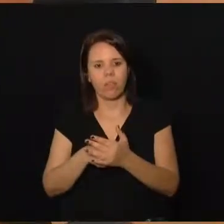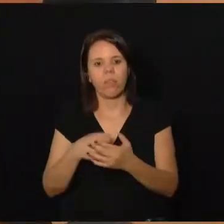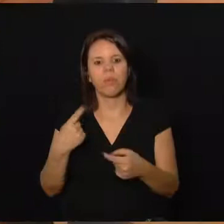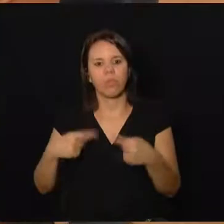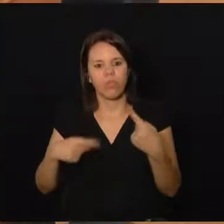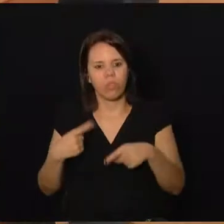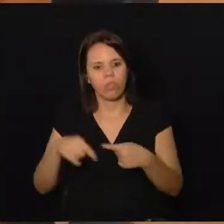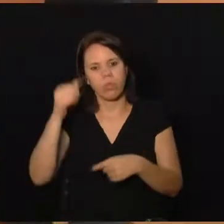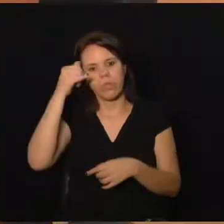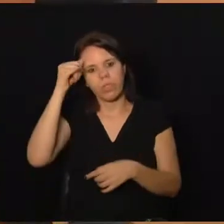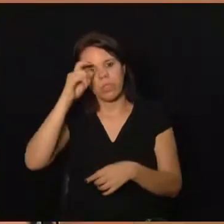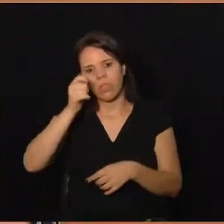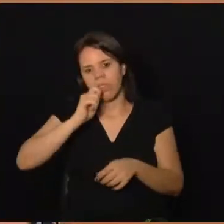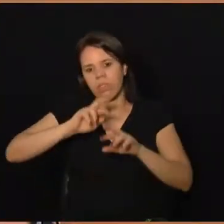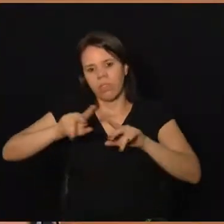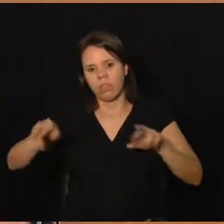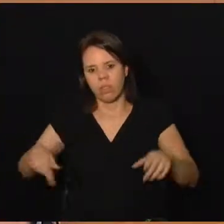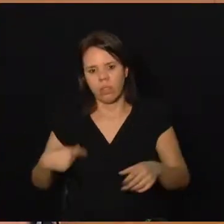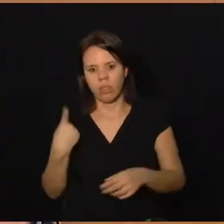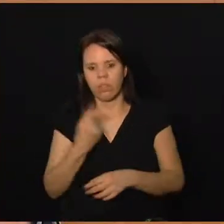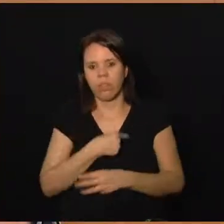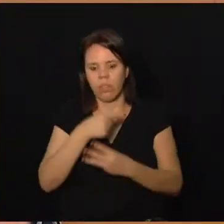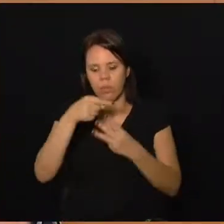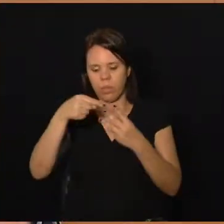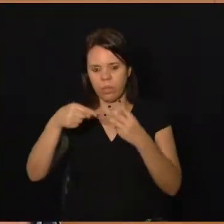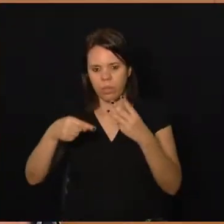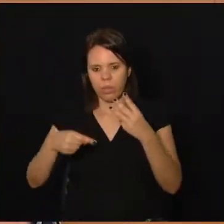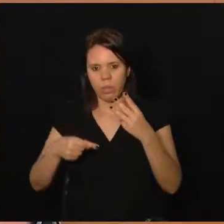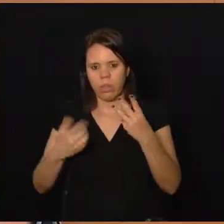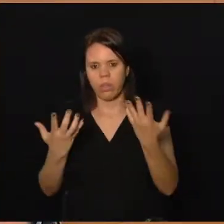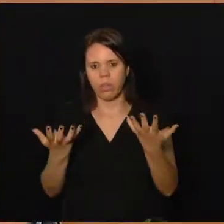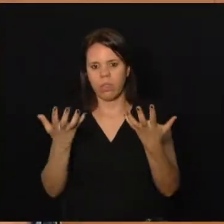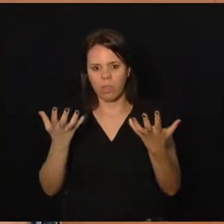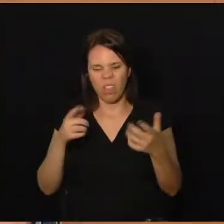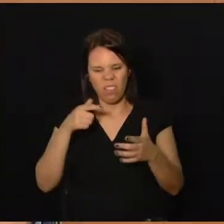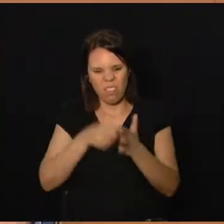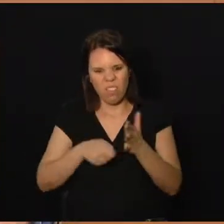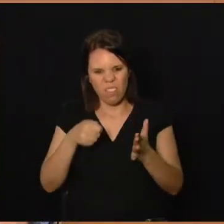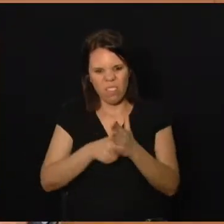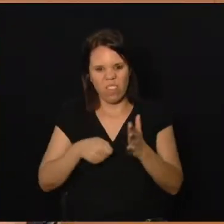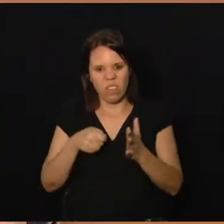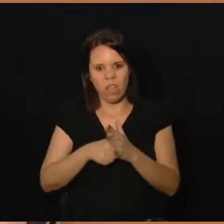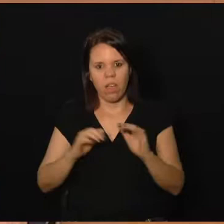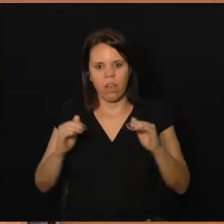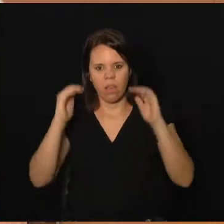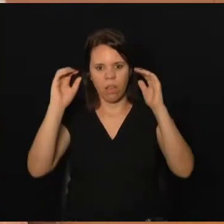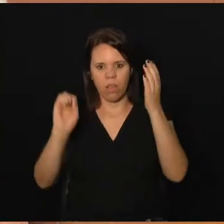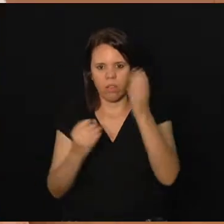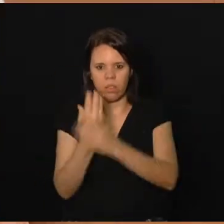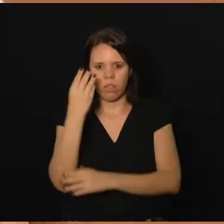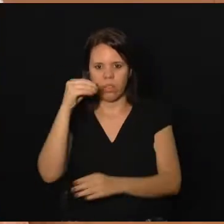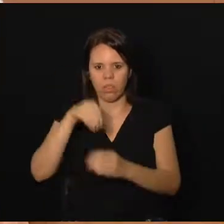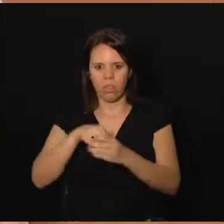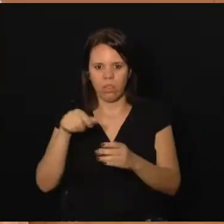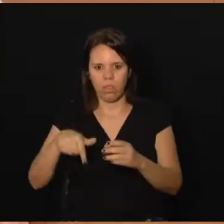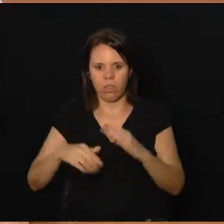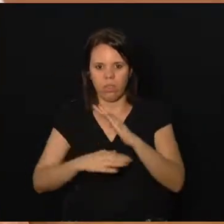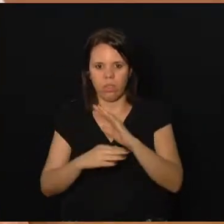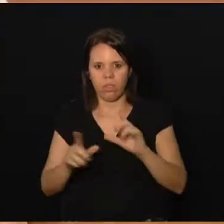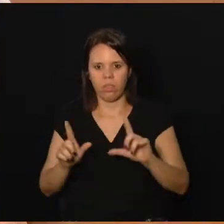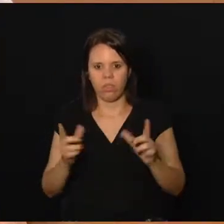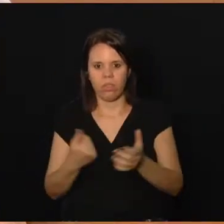São essas 3 frentes aí que a gente pauta e tenta, ao máximo, fazer acontecer dentro dessa casa e para todos